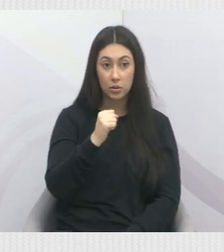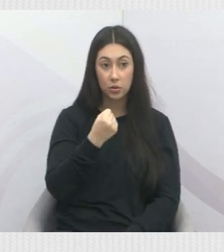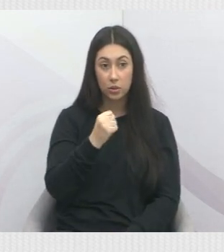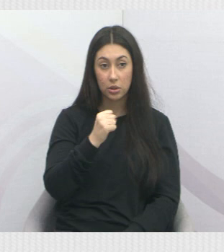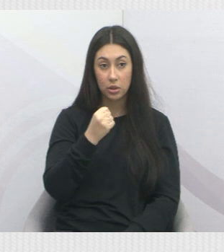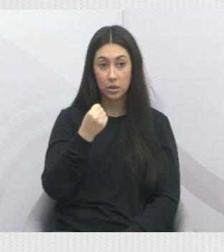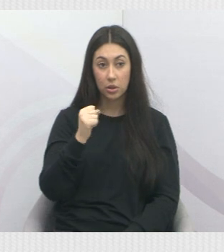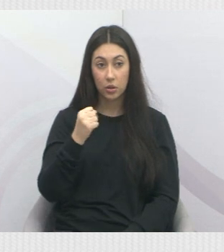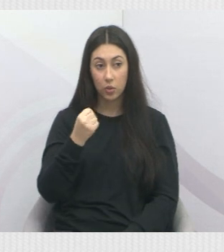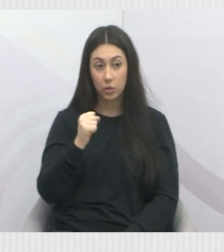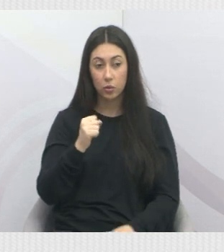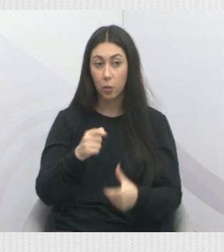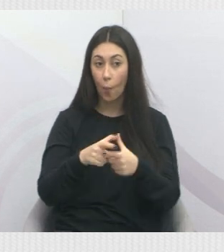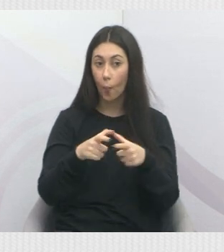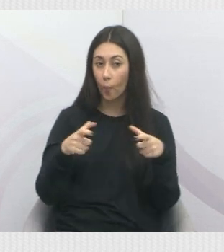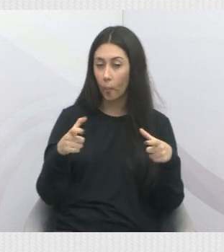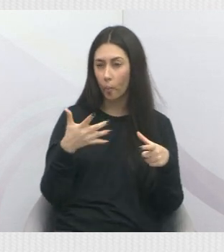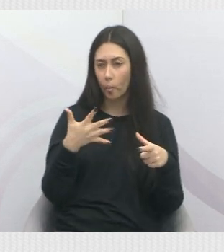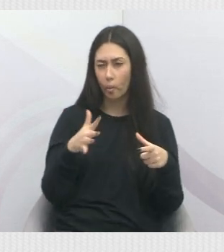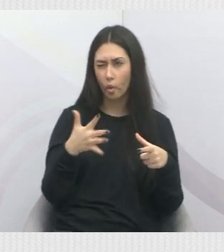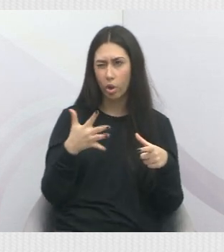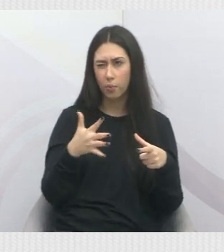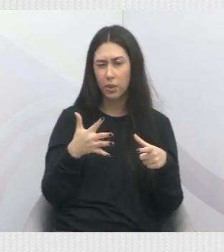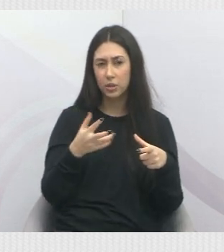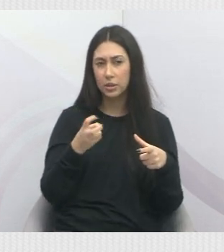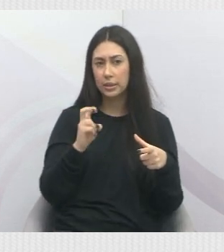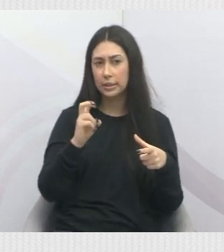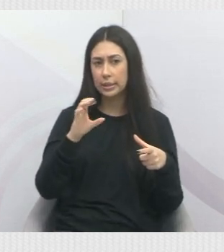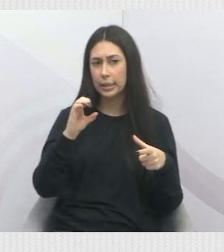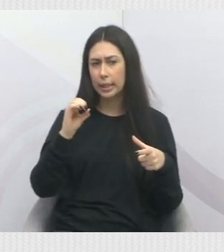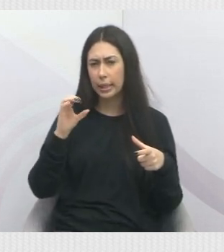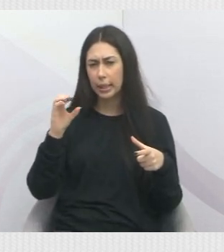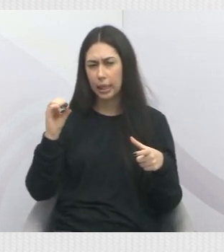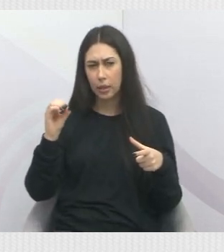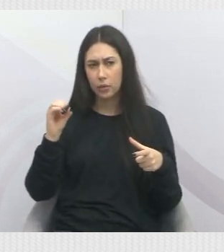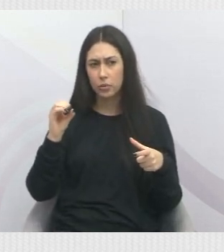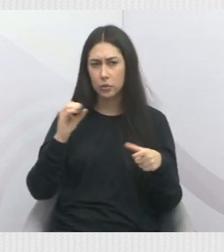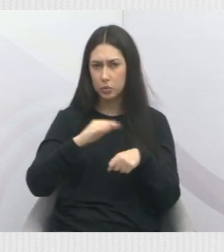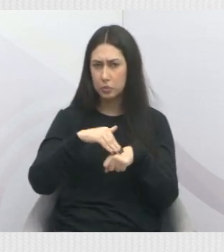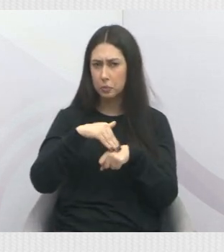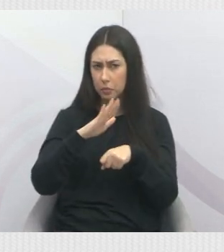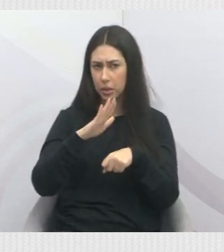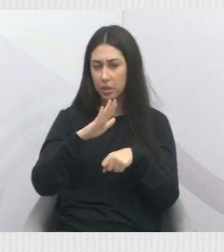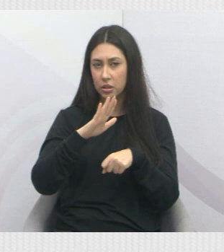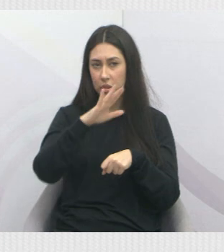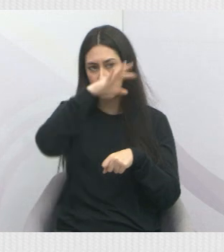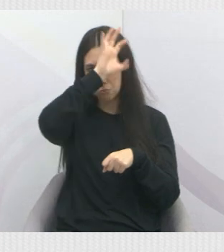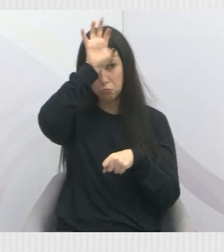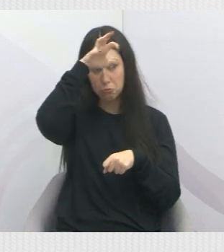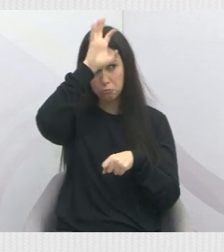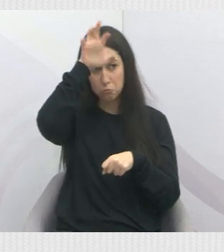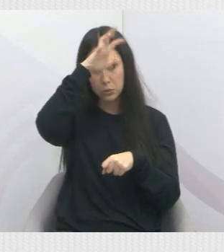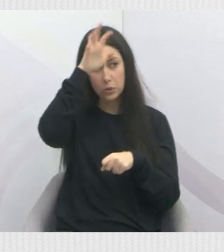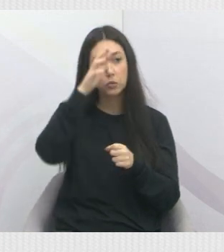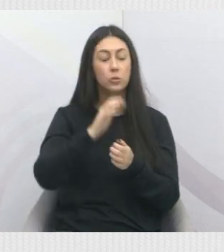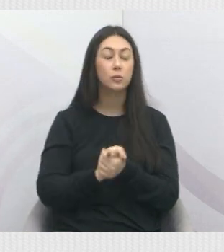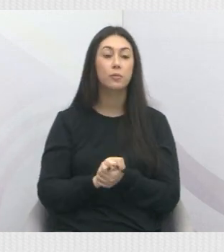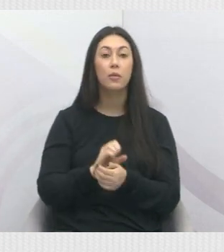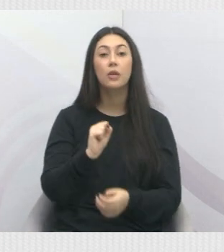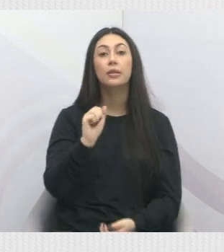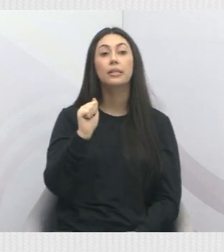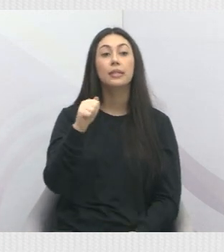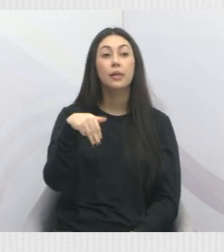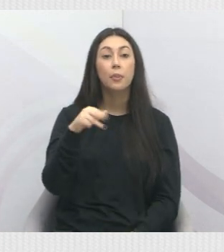12.688, um incremento aproximadamente de 500 atendimentos aí, pelo transporte ambulatorial do nosso município.